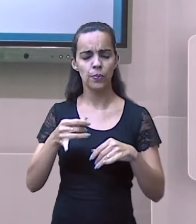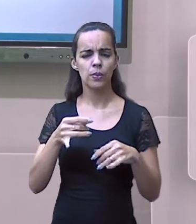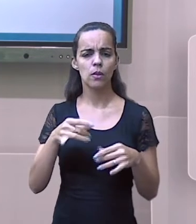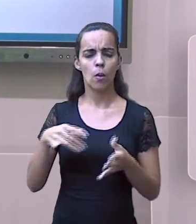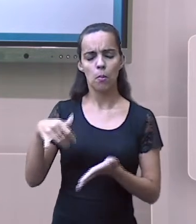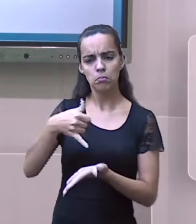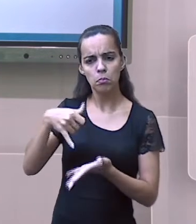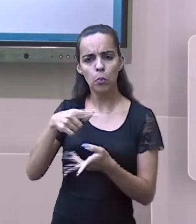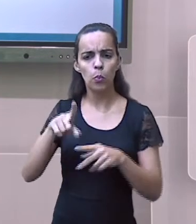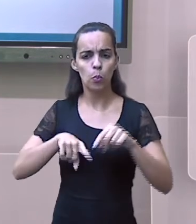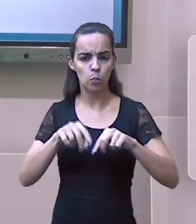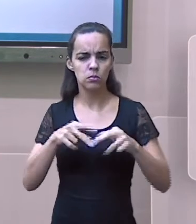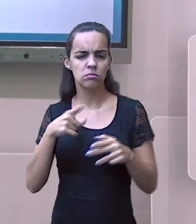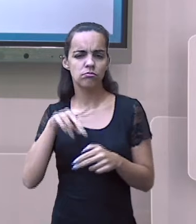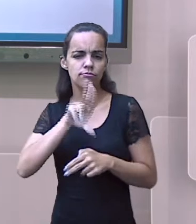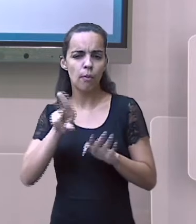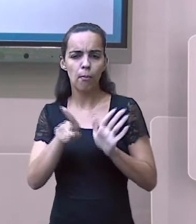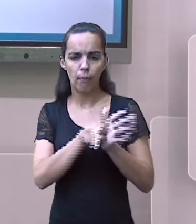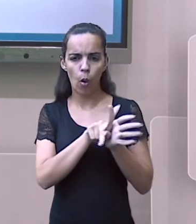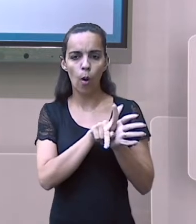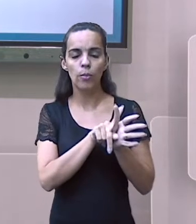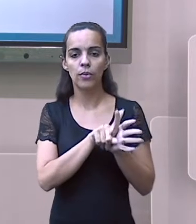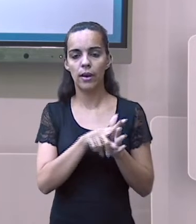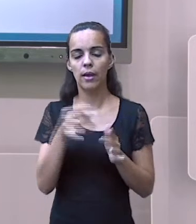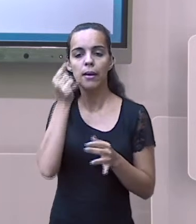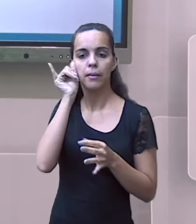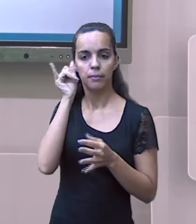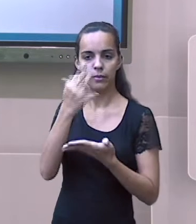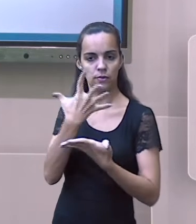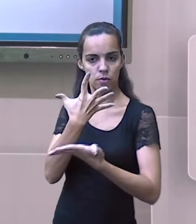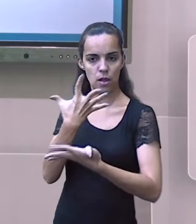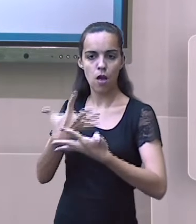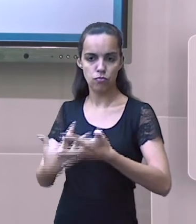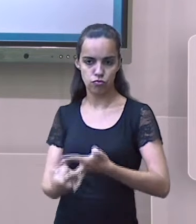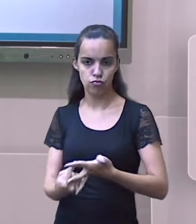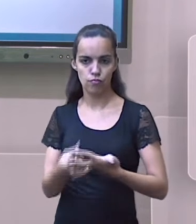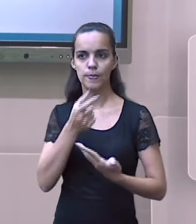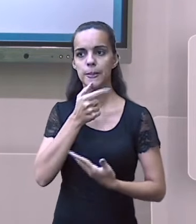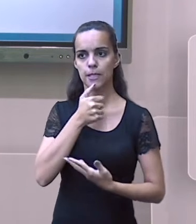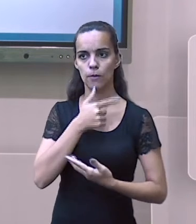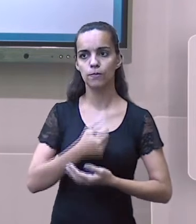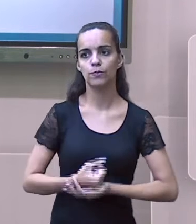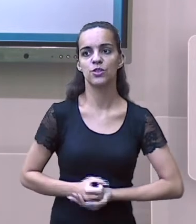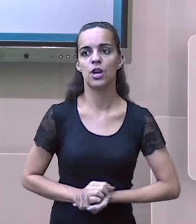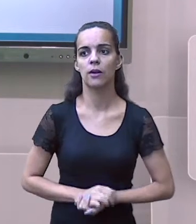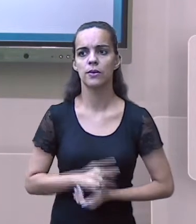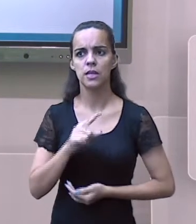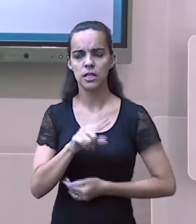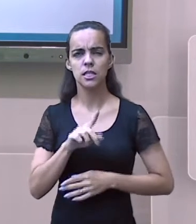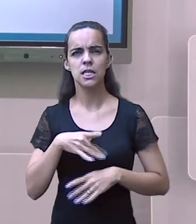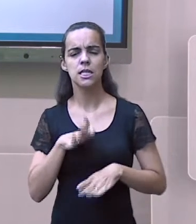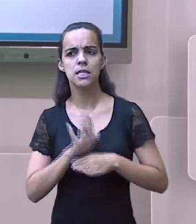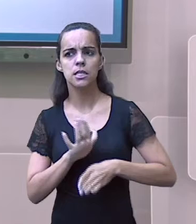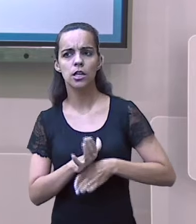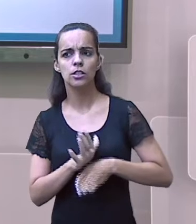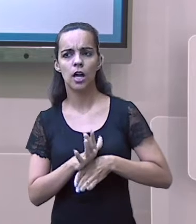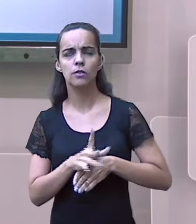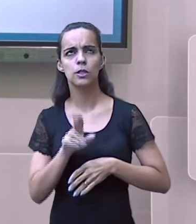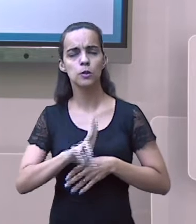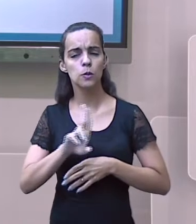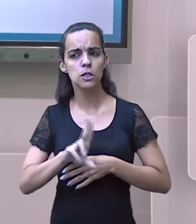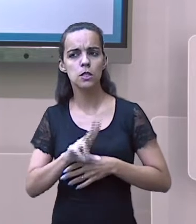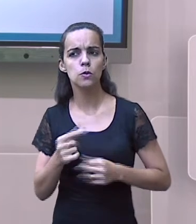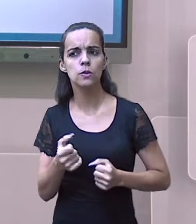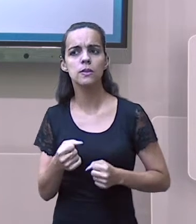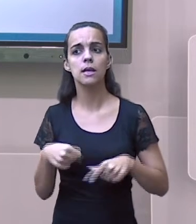né, logo após a construção da alvenaria. Esses impermeabilizantes, eles podem ser